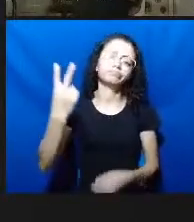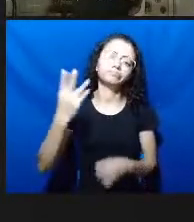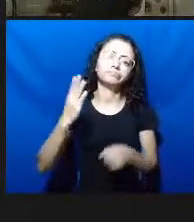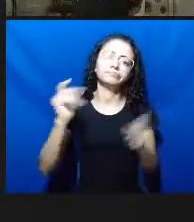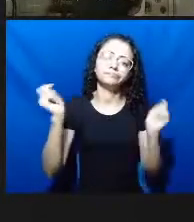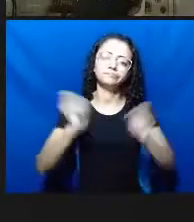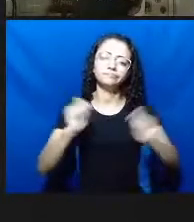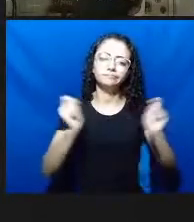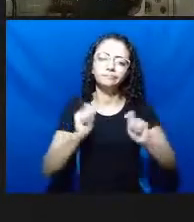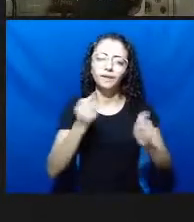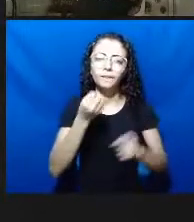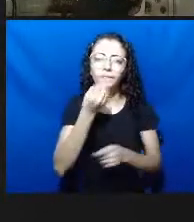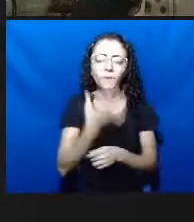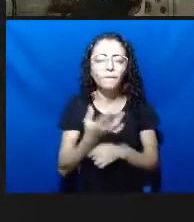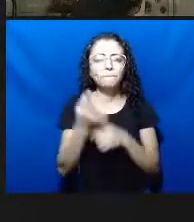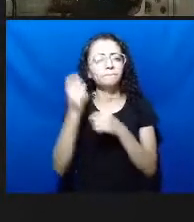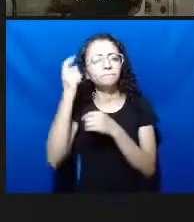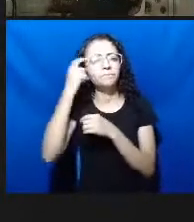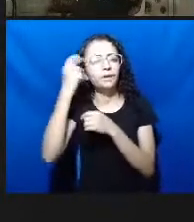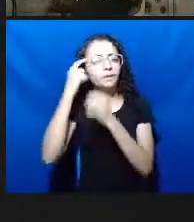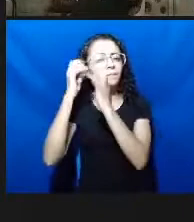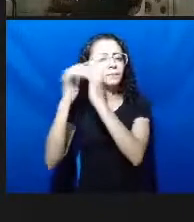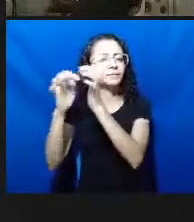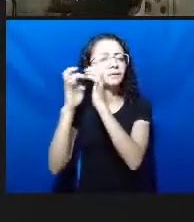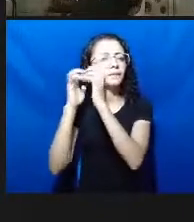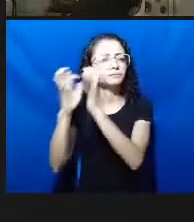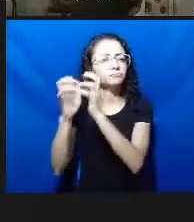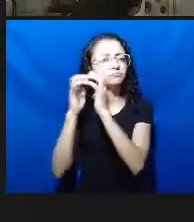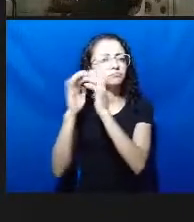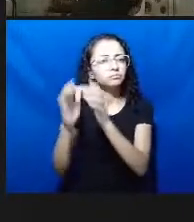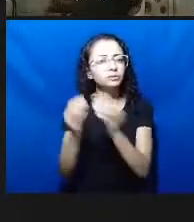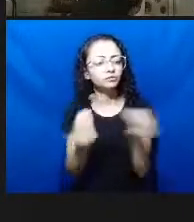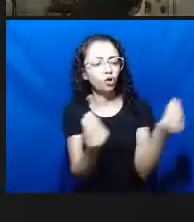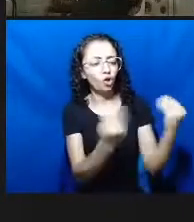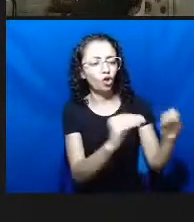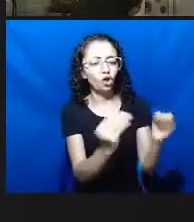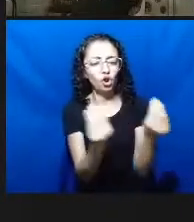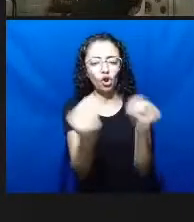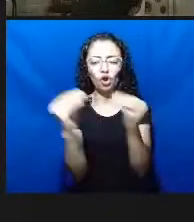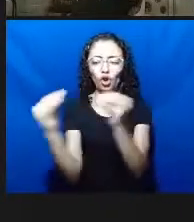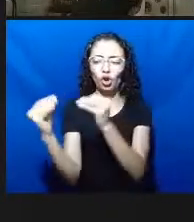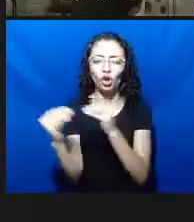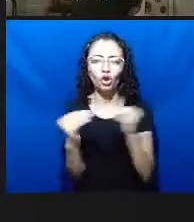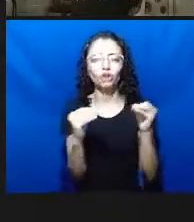de pensamento que você deixa nela. E esse pensamento é um pensamento poético.